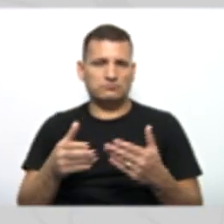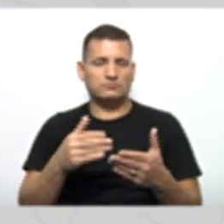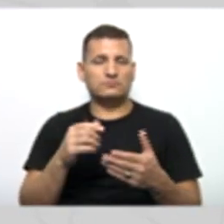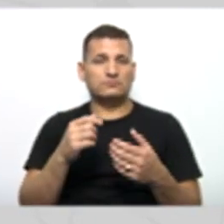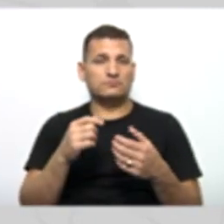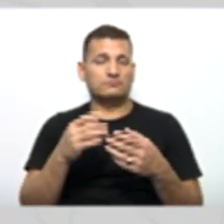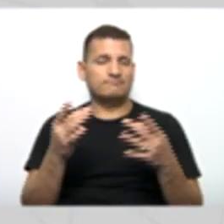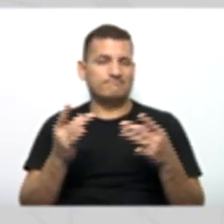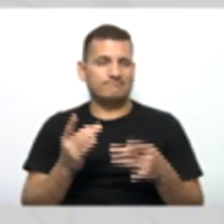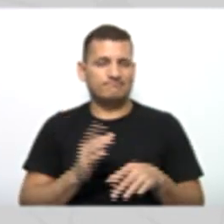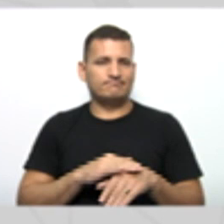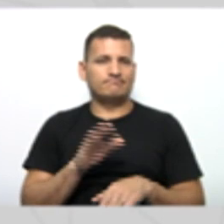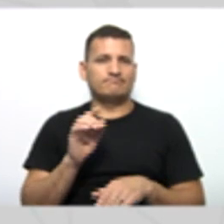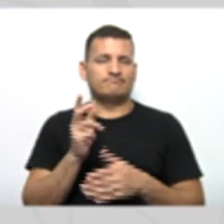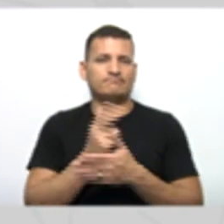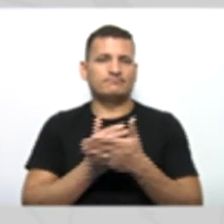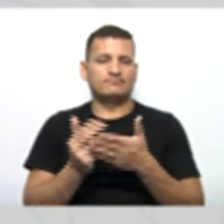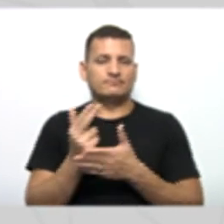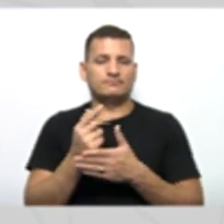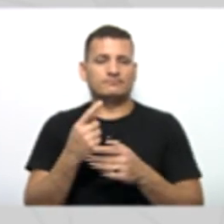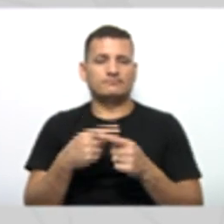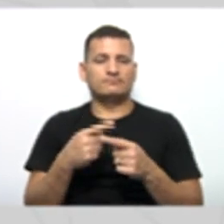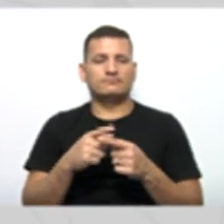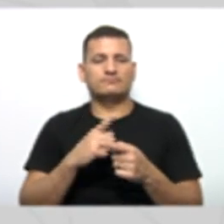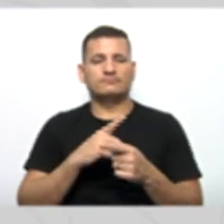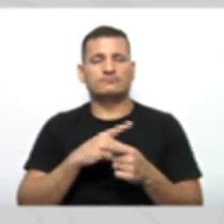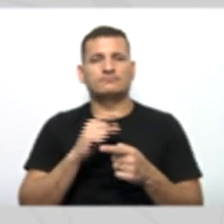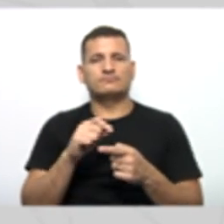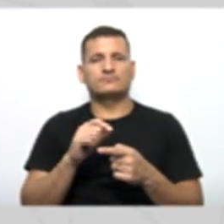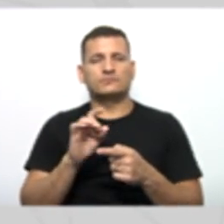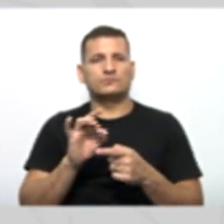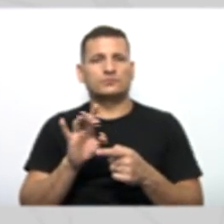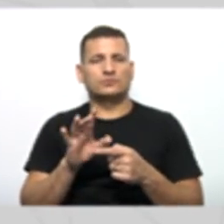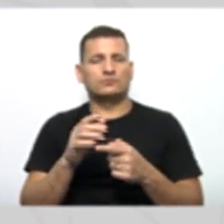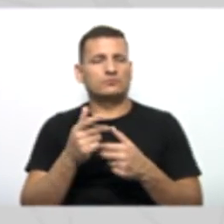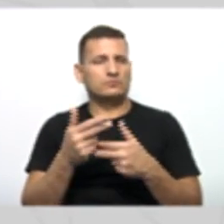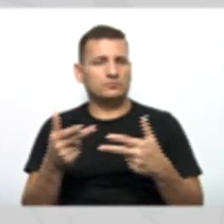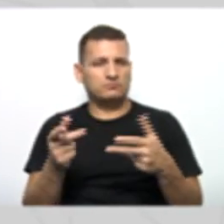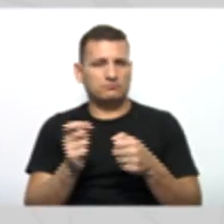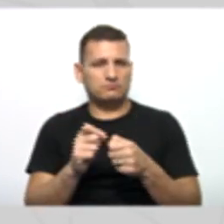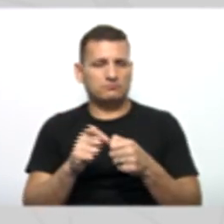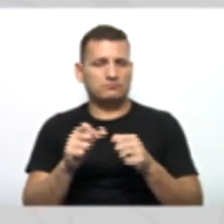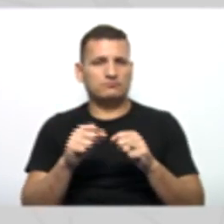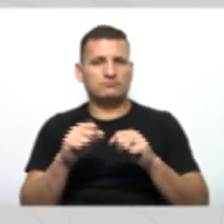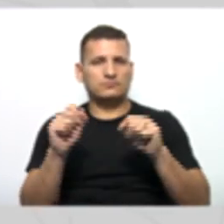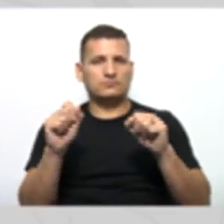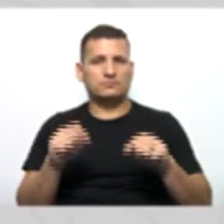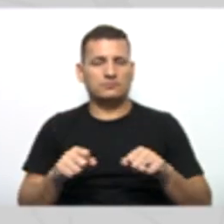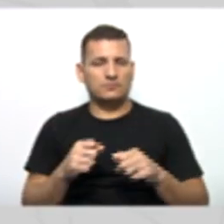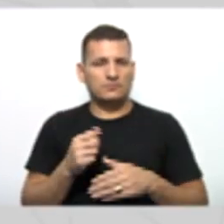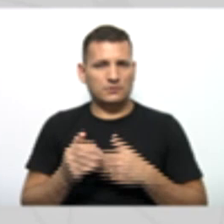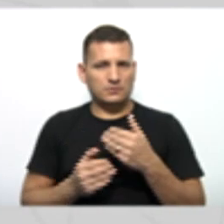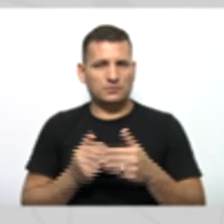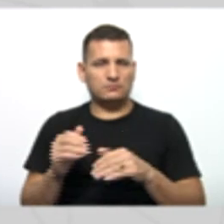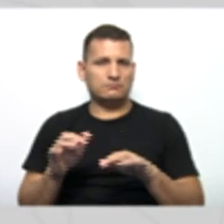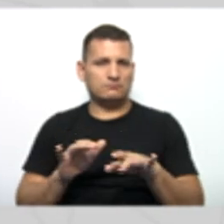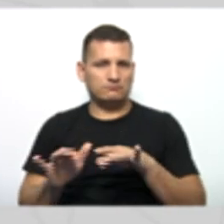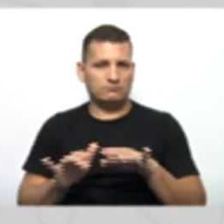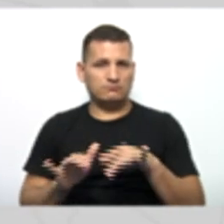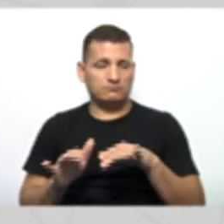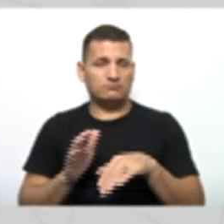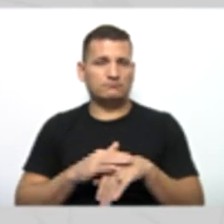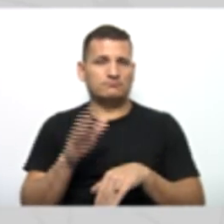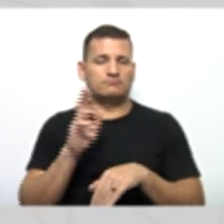porque contém somente atividades realizadas pelo software. No processo de desenvolvimento são comumente